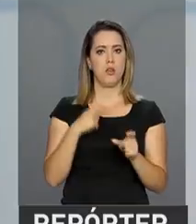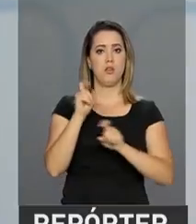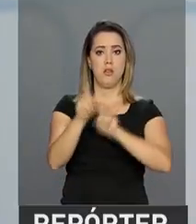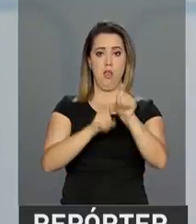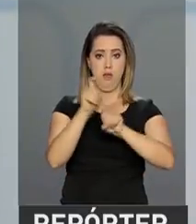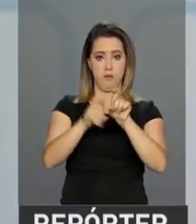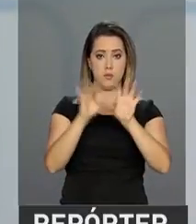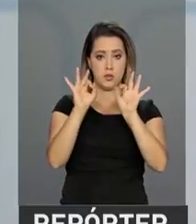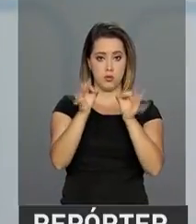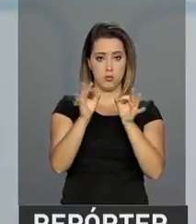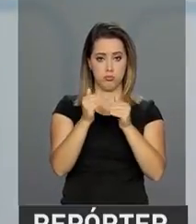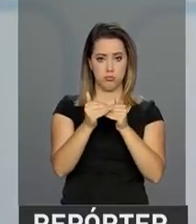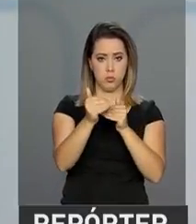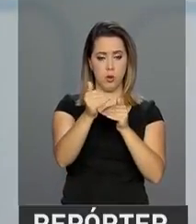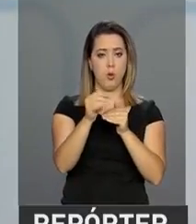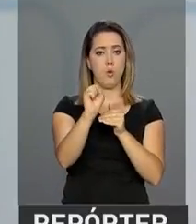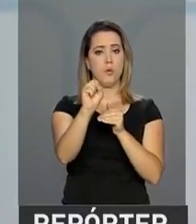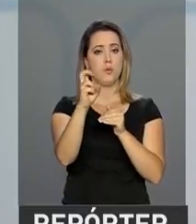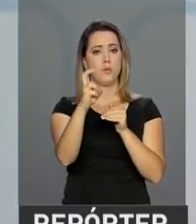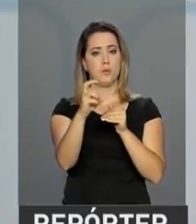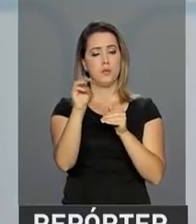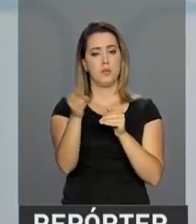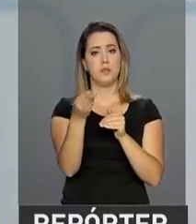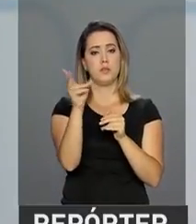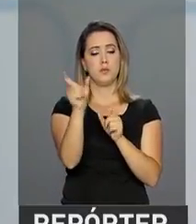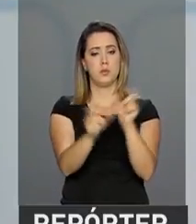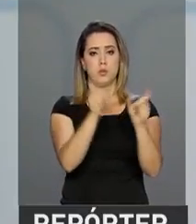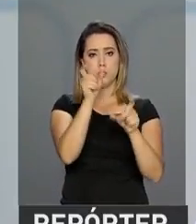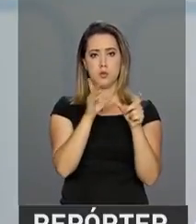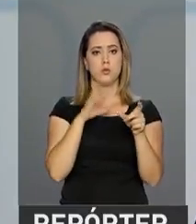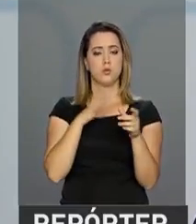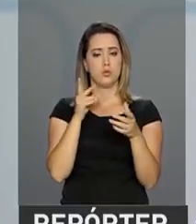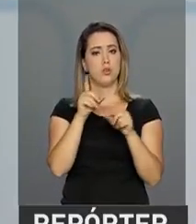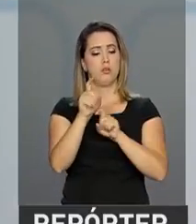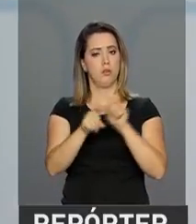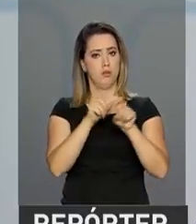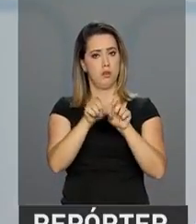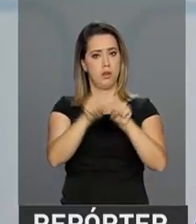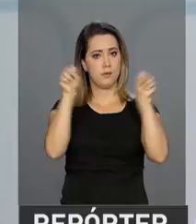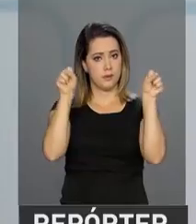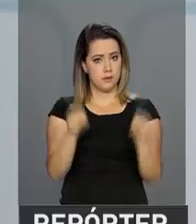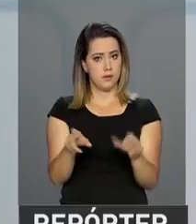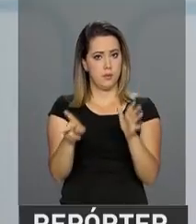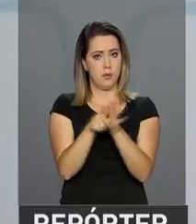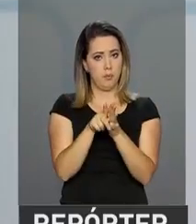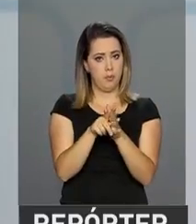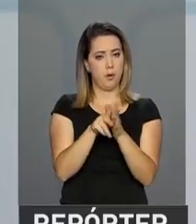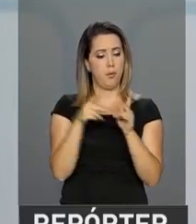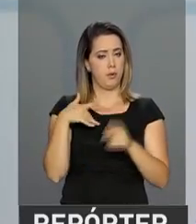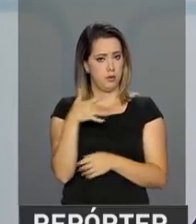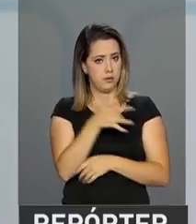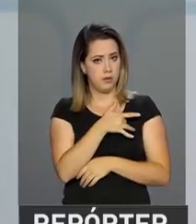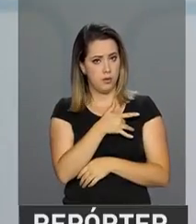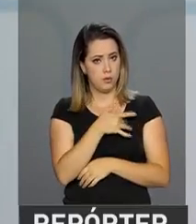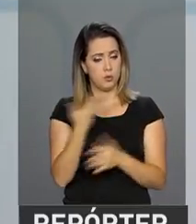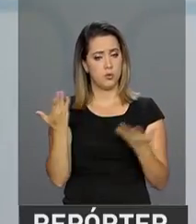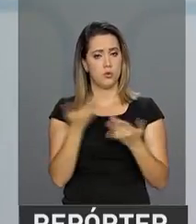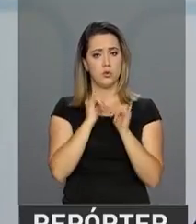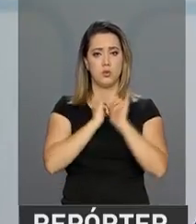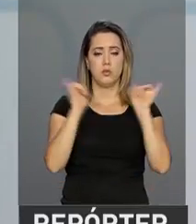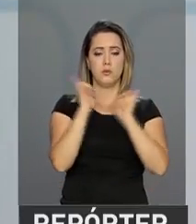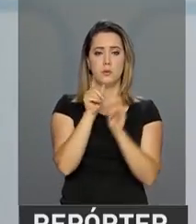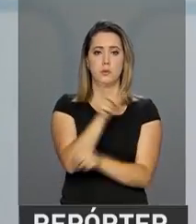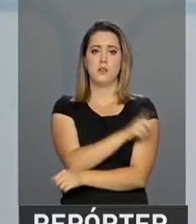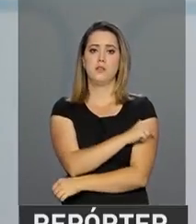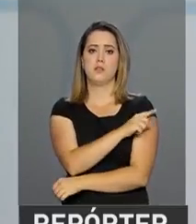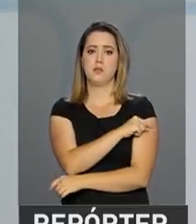em andamento e 85 milhões de brasileiros já tem prontuário eletrônico e nós estamos agora vamos lançar a vacinação